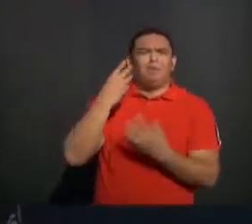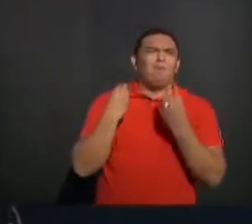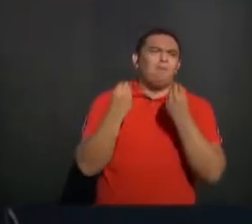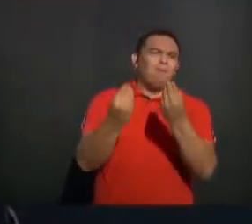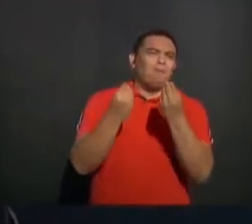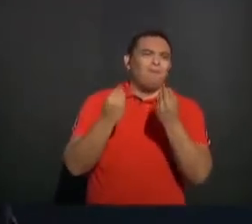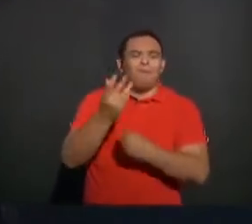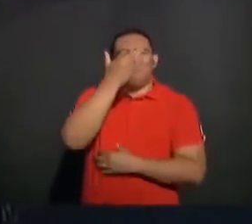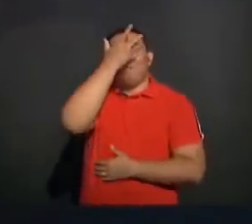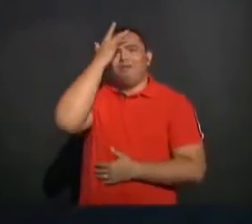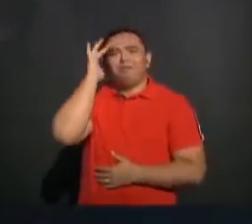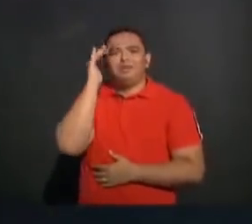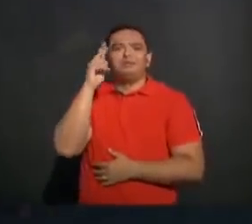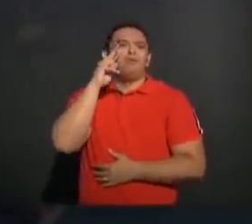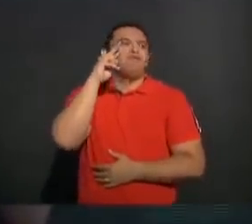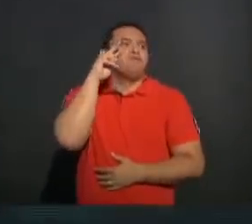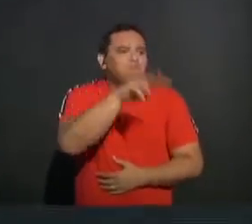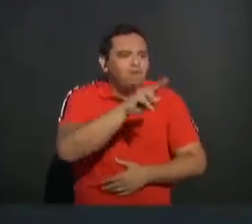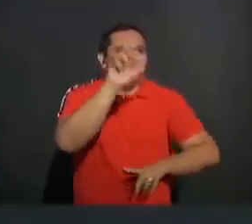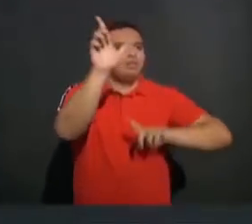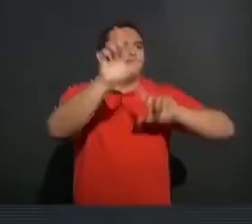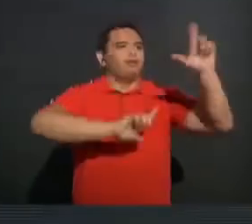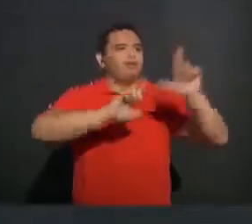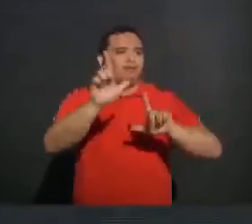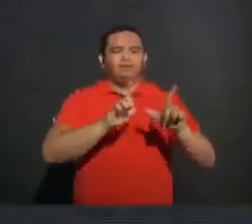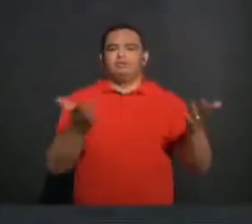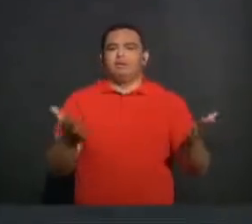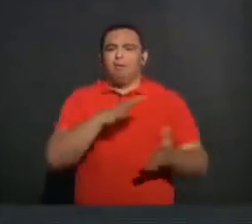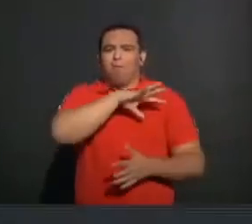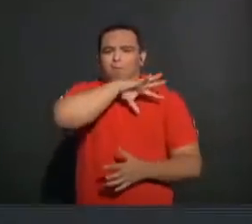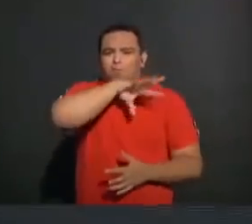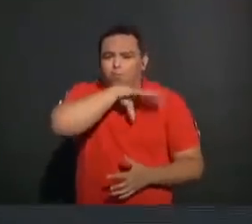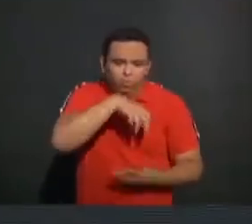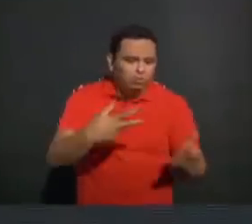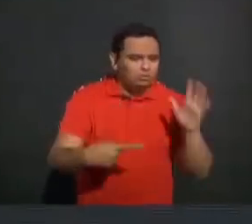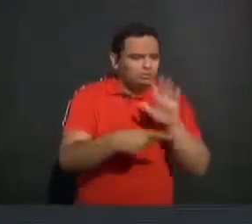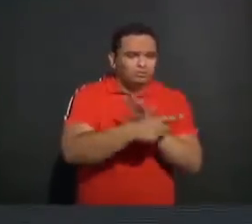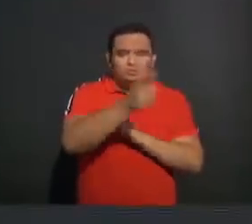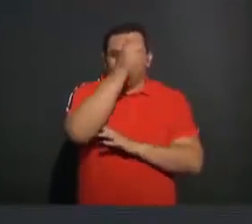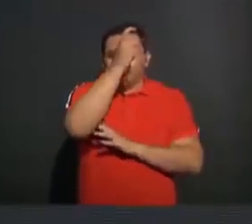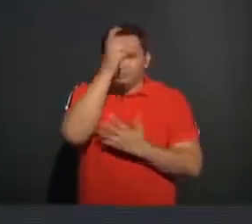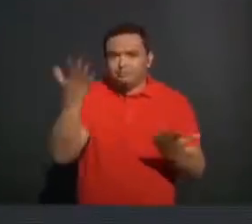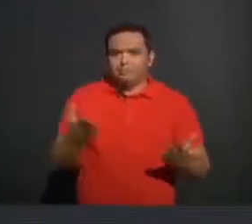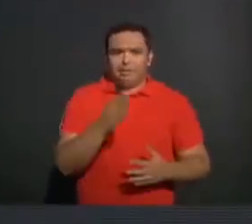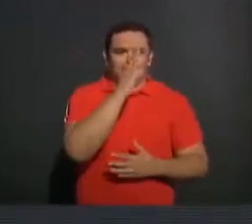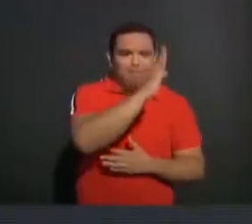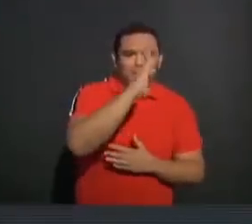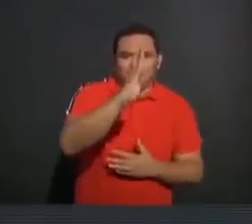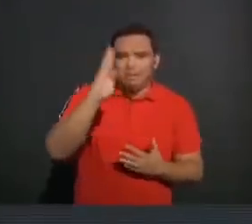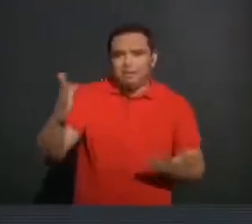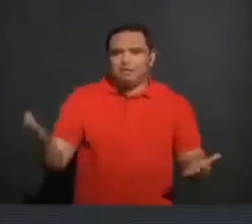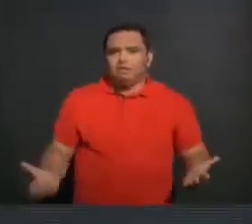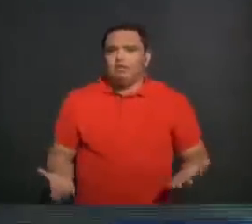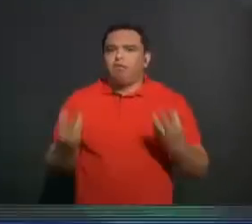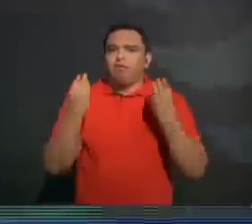Jesus assistir aquela porcaria do inferno chamada Big Brother Brasil.